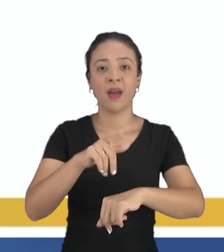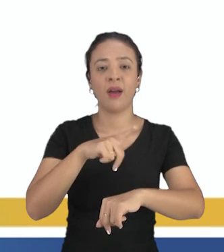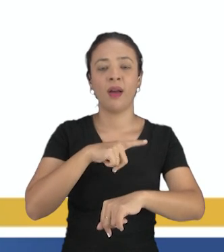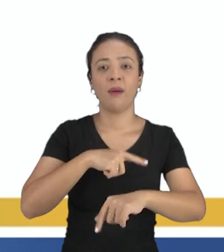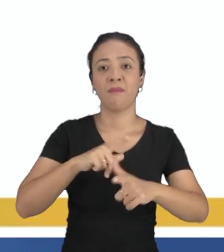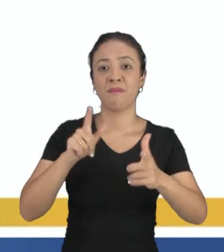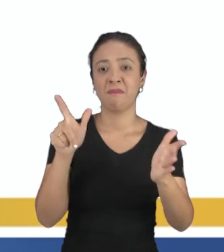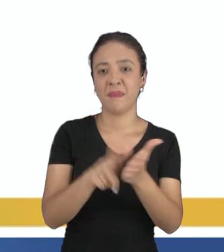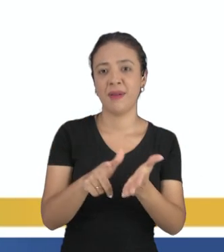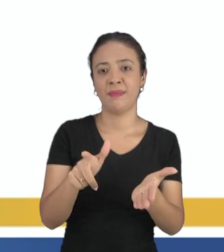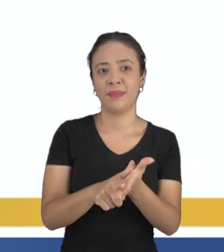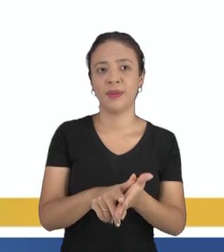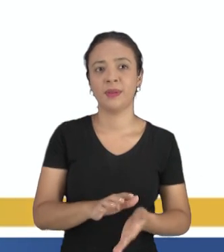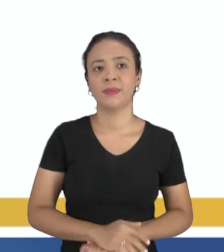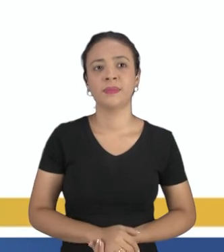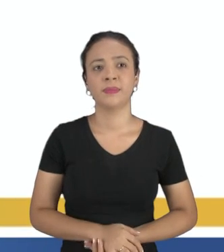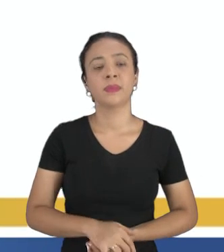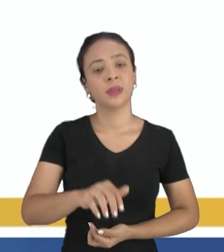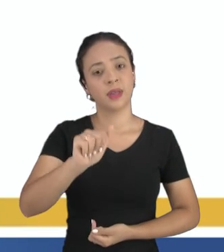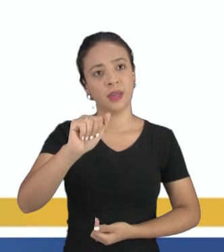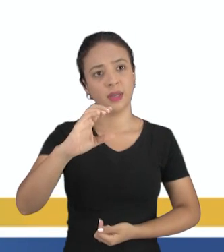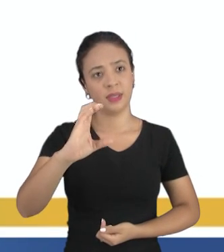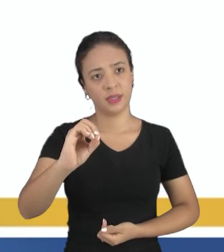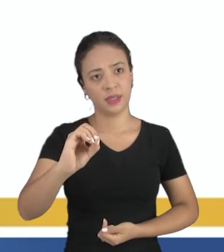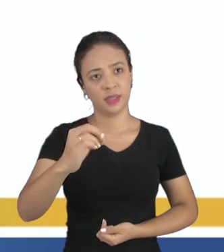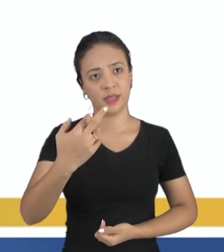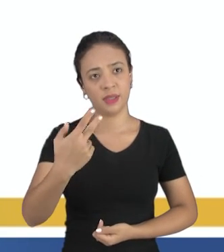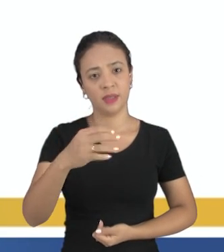folha. Então, o A0 ele vai ser